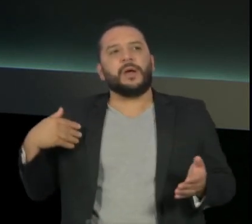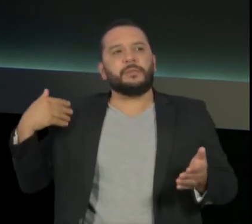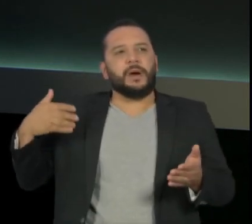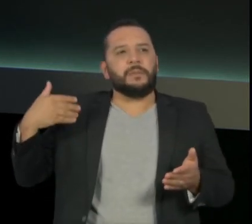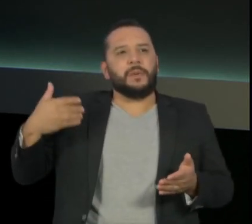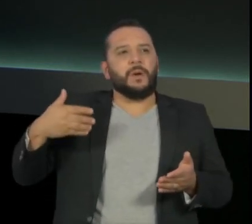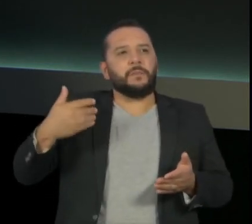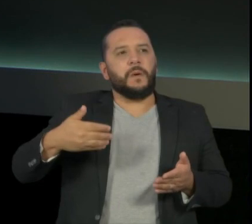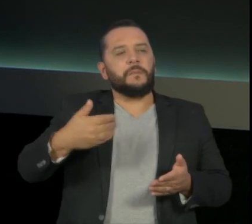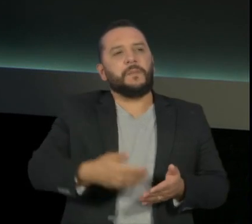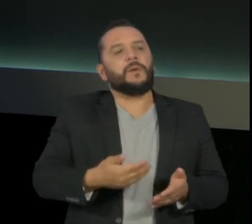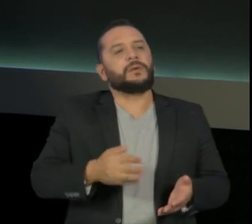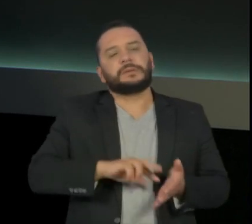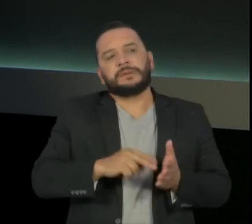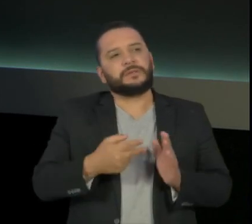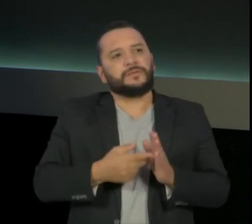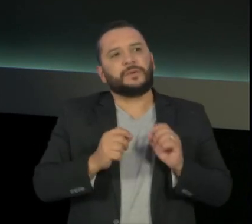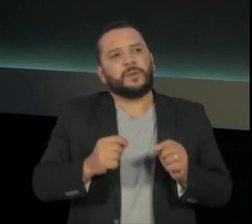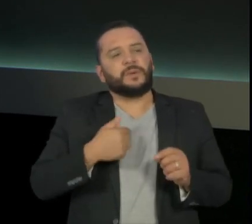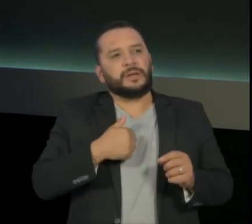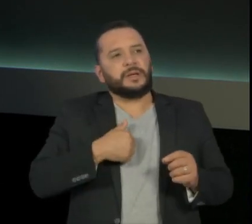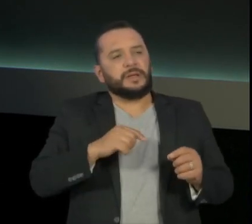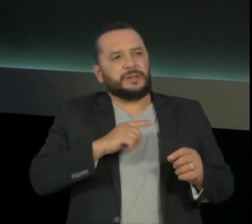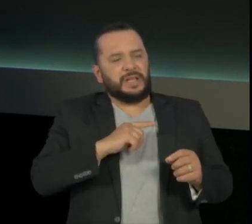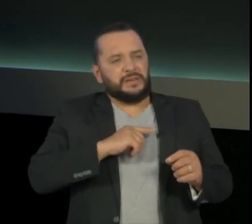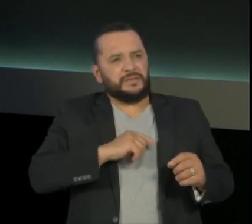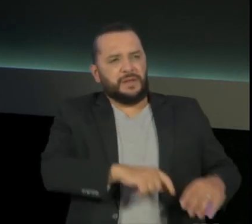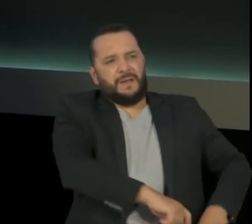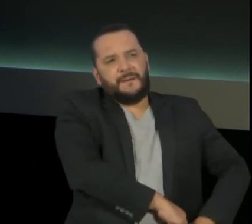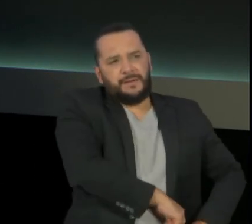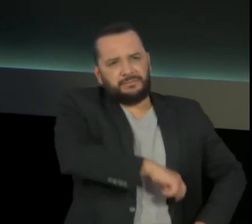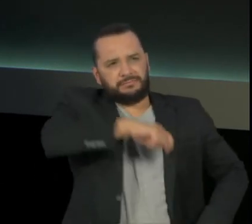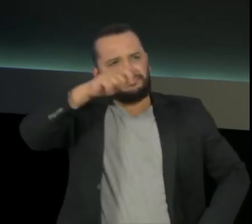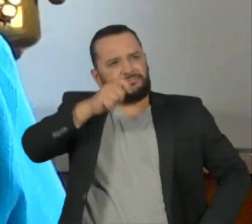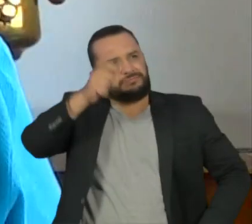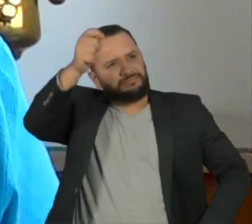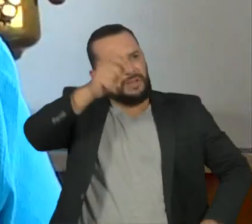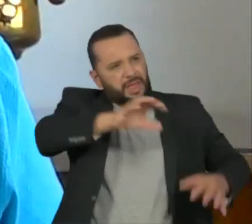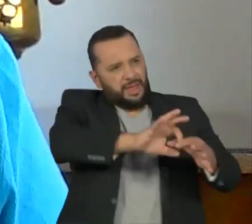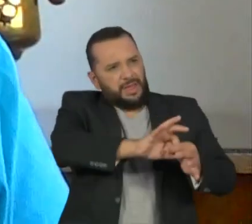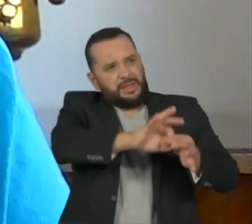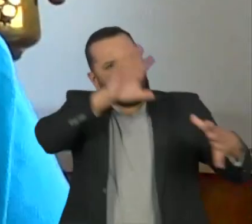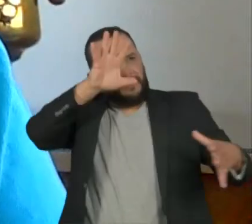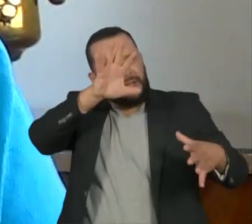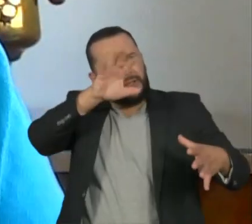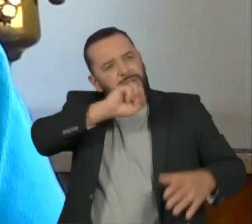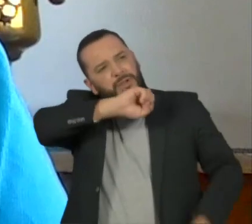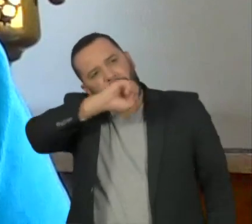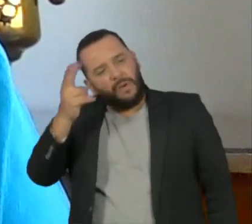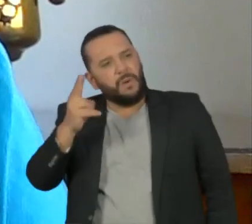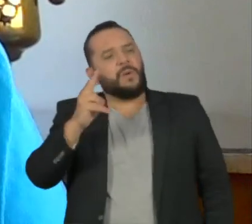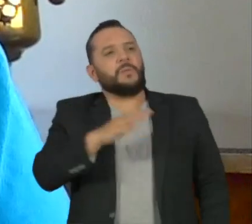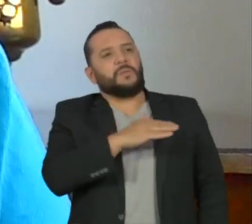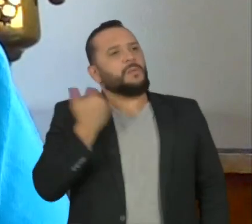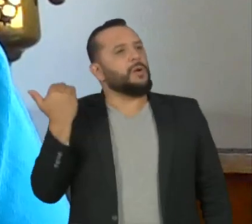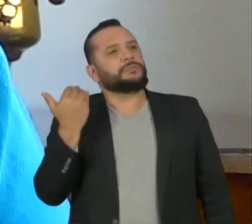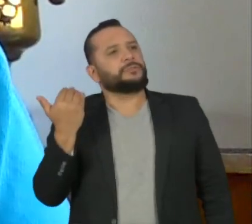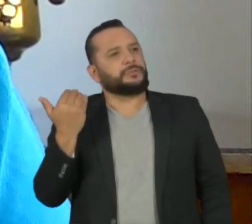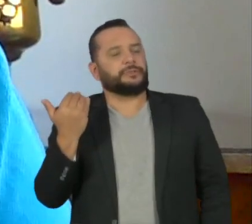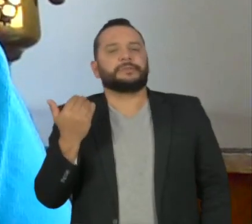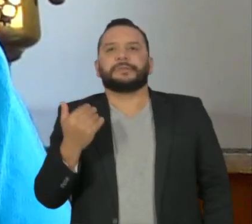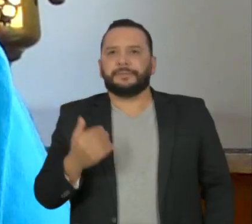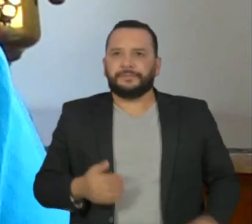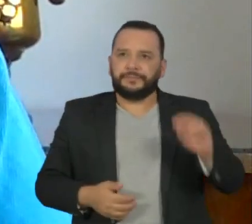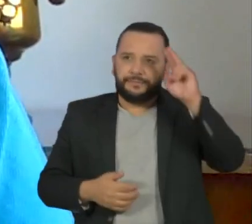que significou isso, essa independência brasileira da coroa portuguesa? A história do Brasil está cheia de